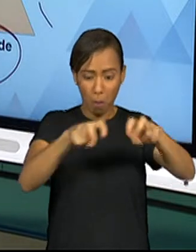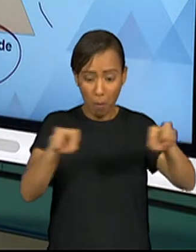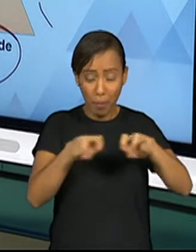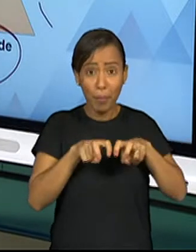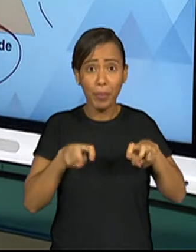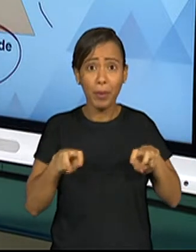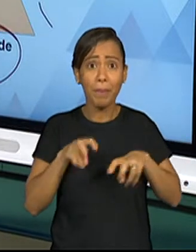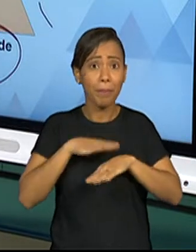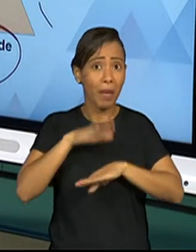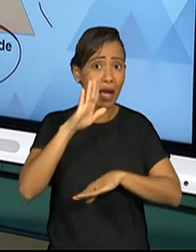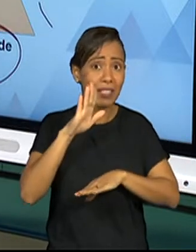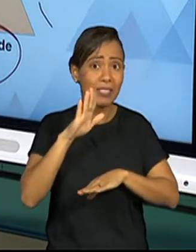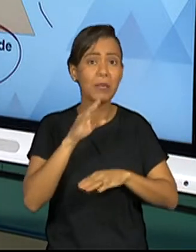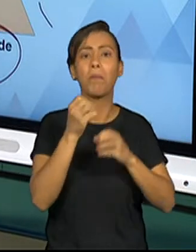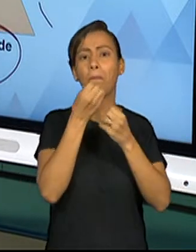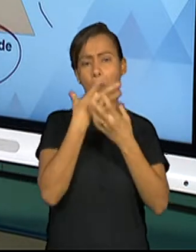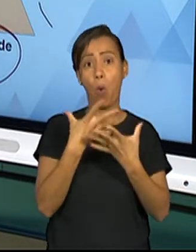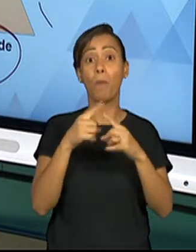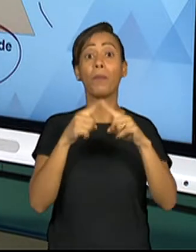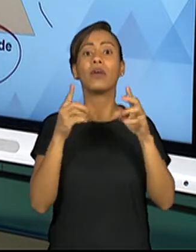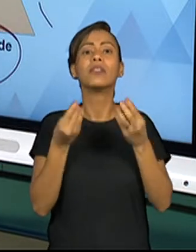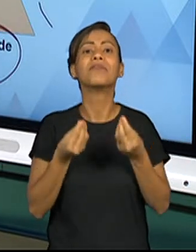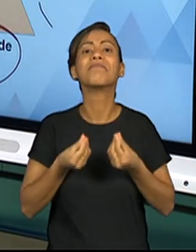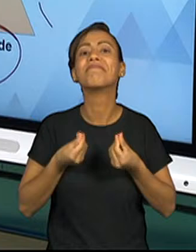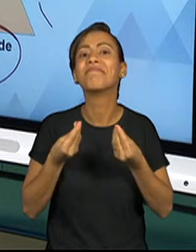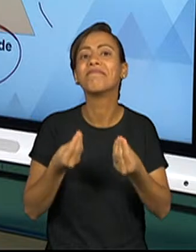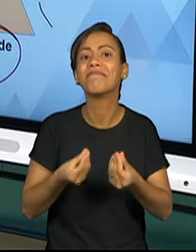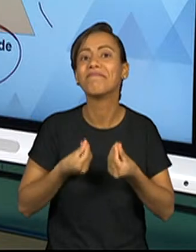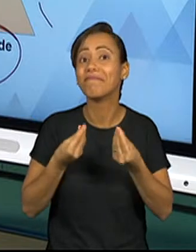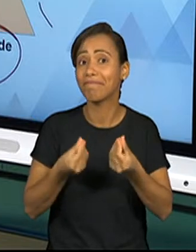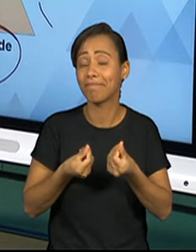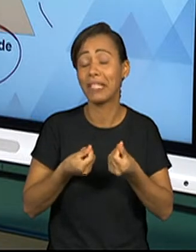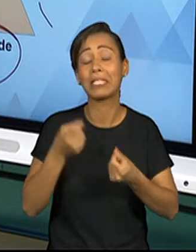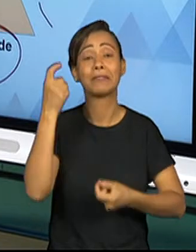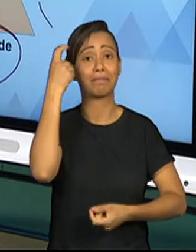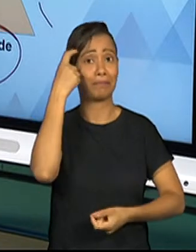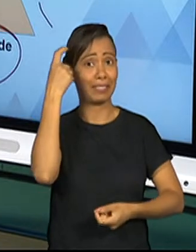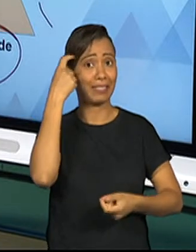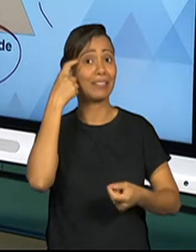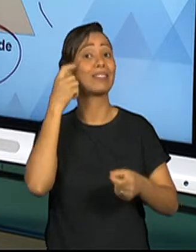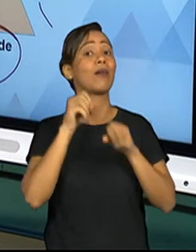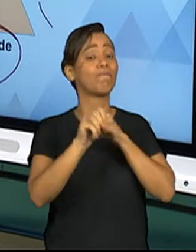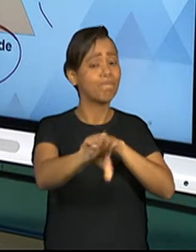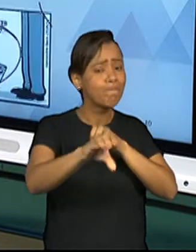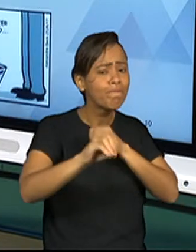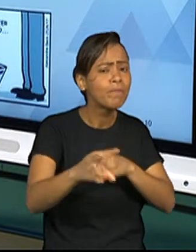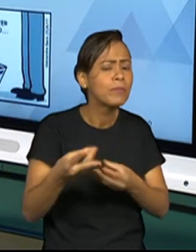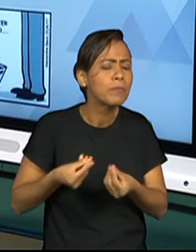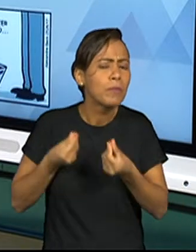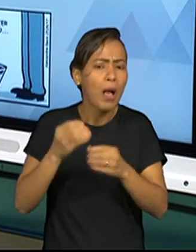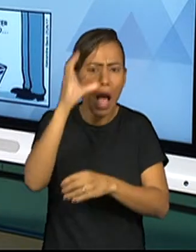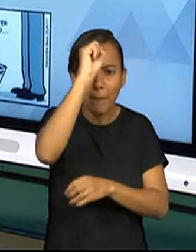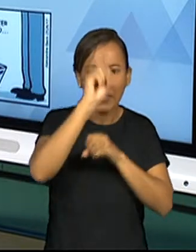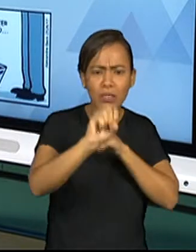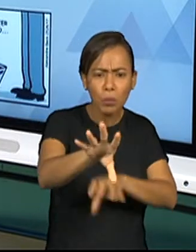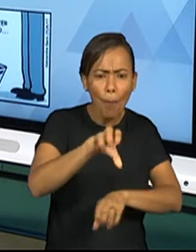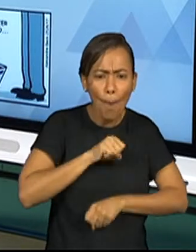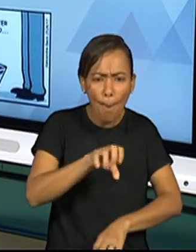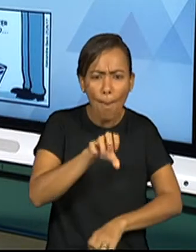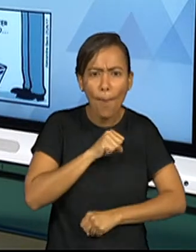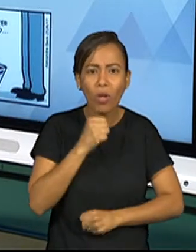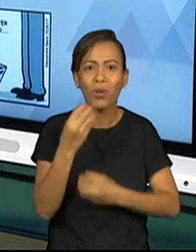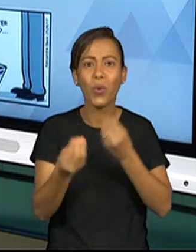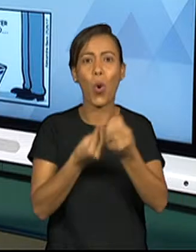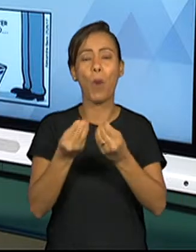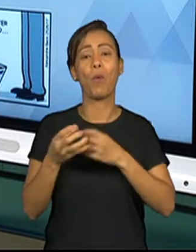na qualidade do ensino, da aprendizagem que tem se desenvolvido nessa sala de aula, né? E